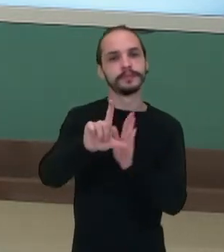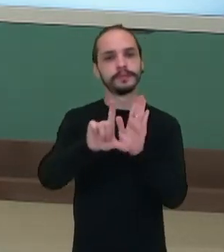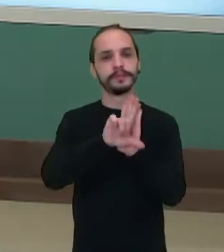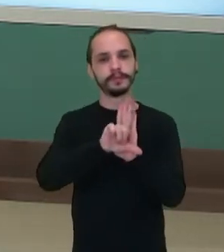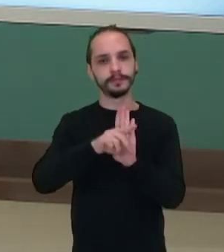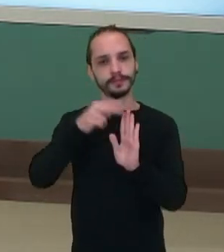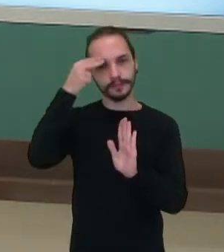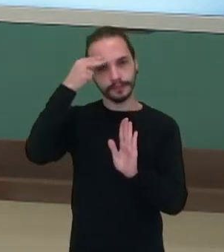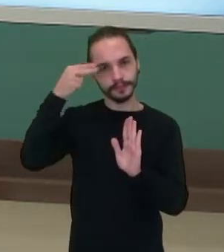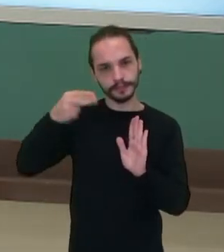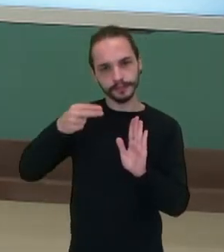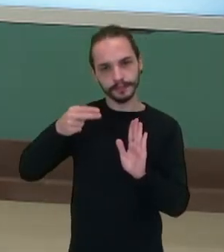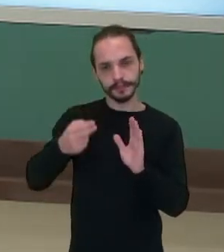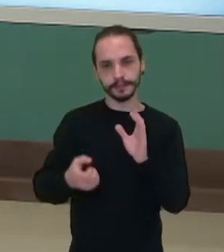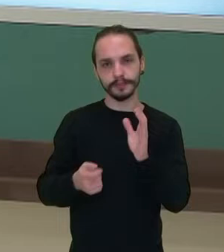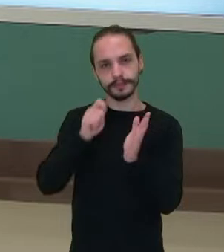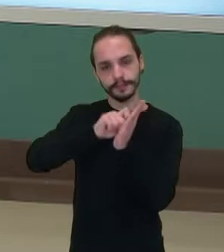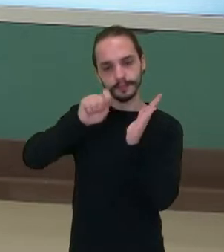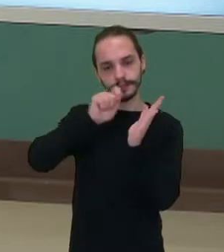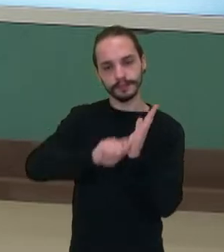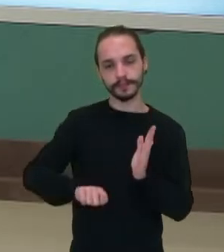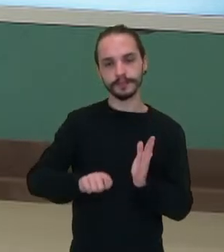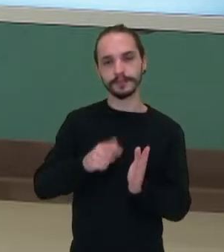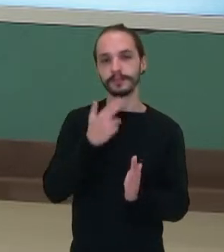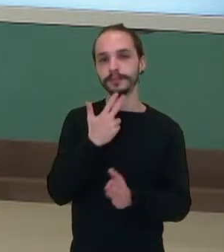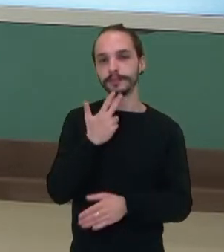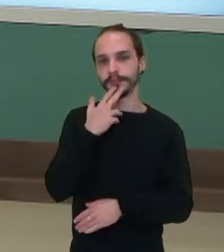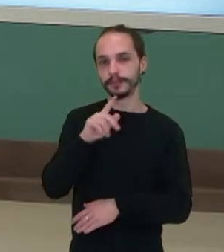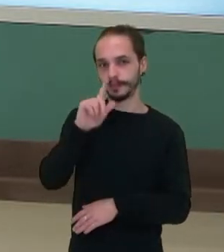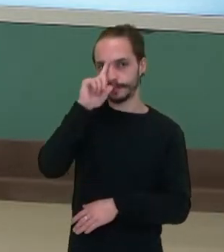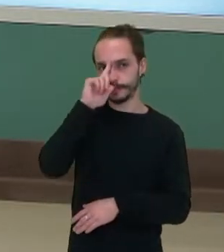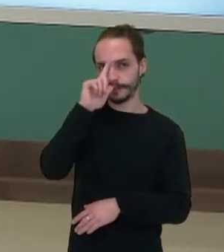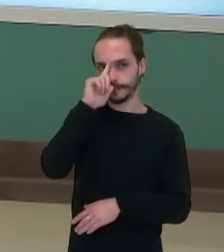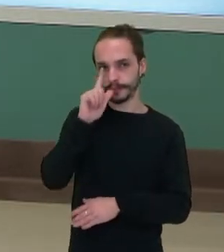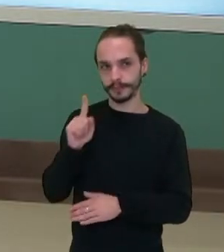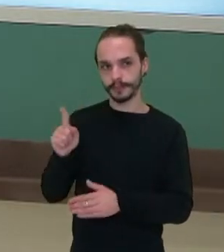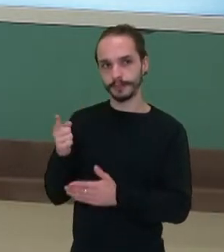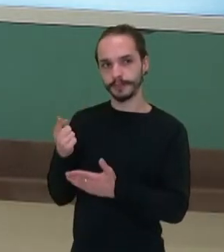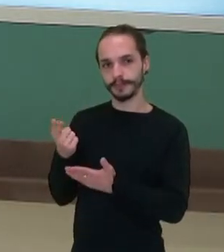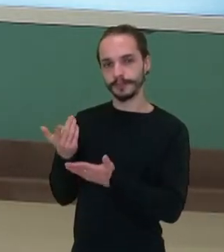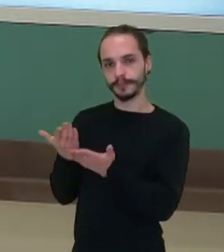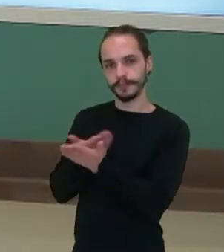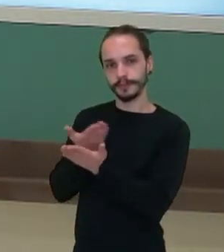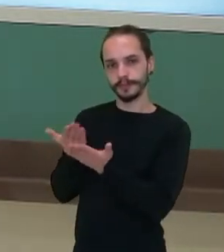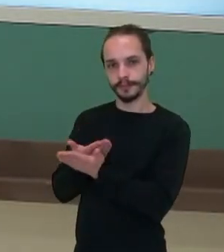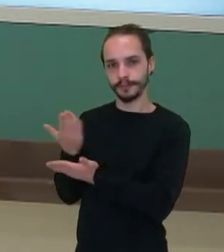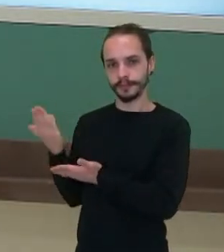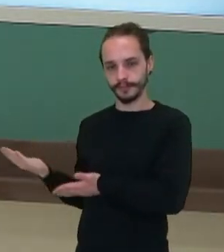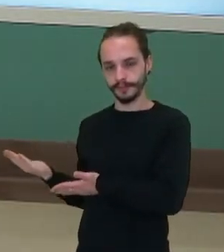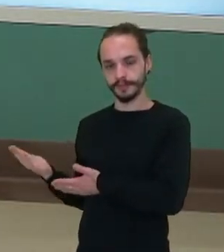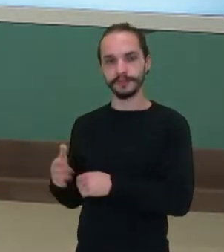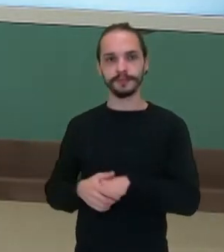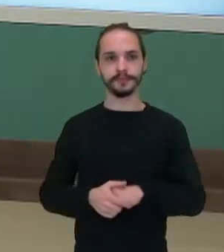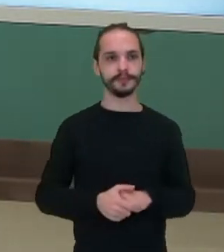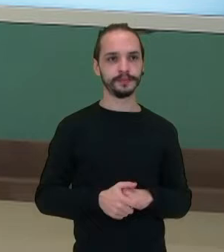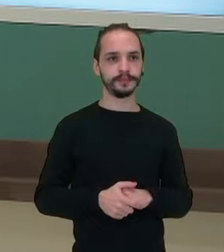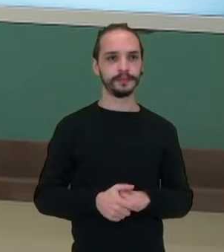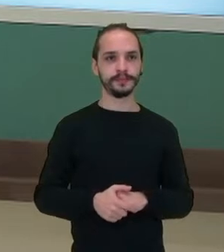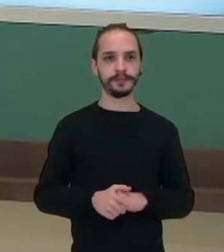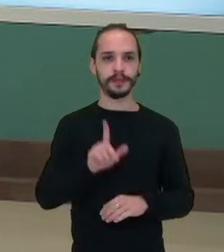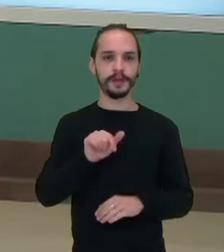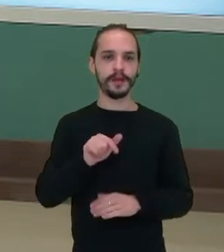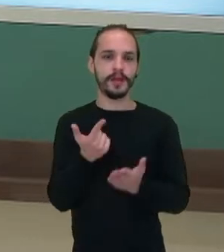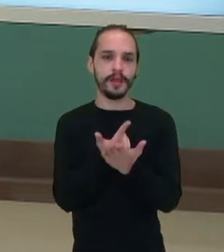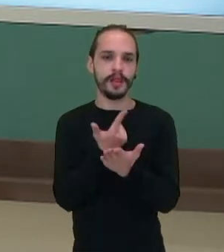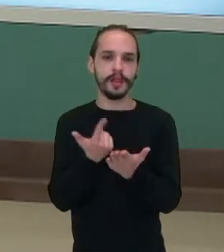foi escrita em latim, num livro chamado Philosophiae Naturalis Principia Mathematica, certo? Que é o livro 1